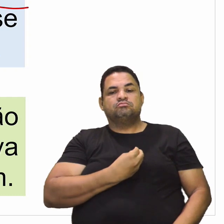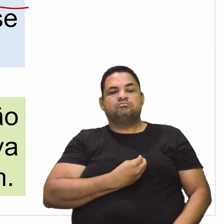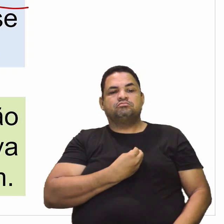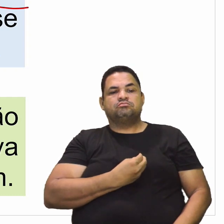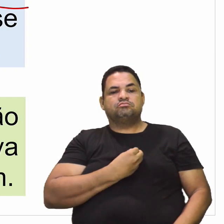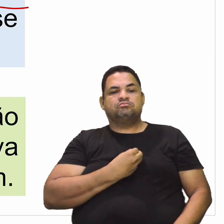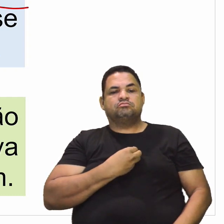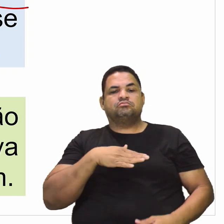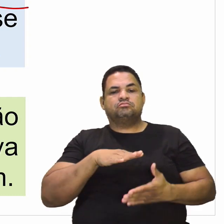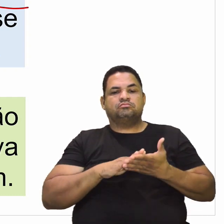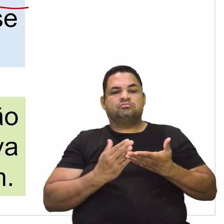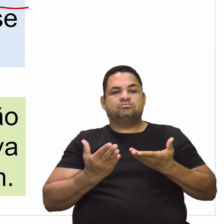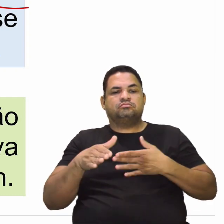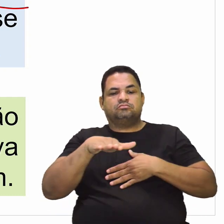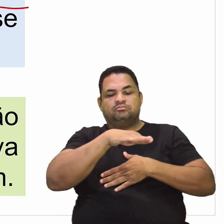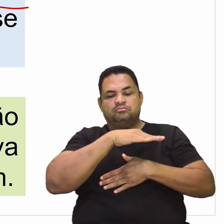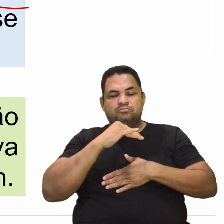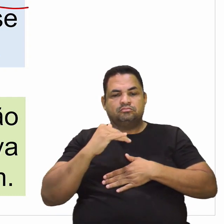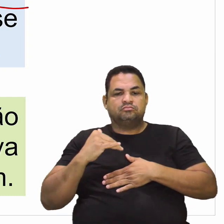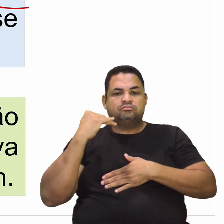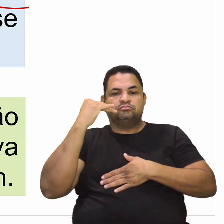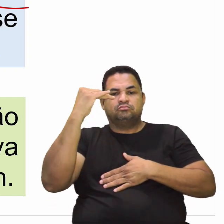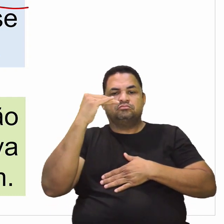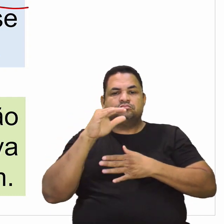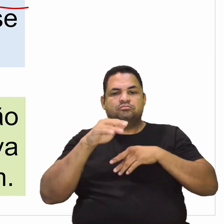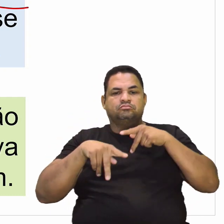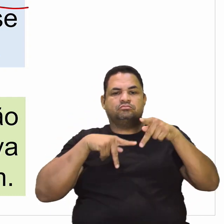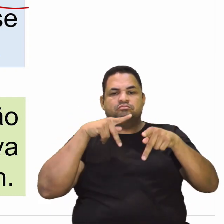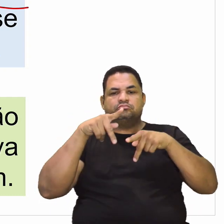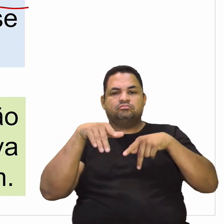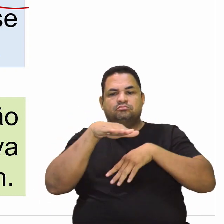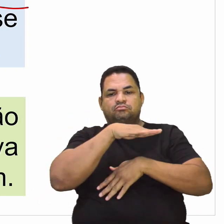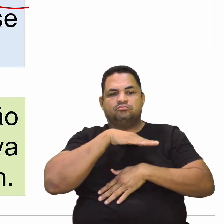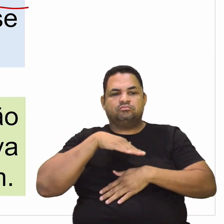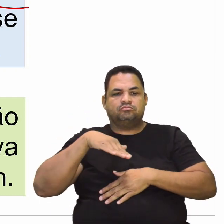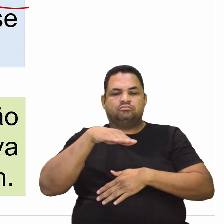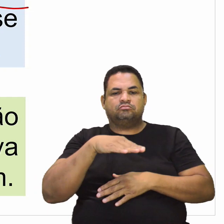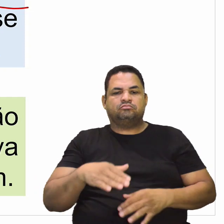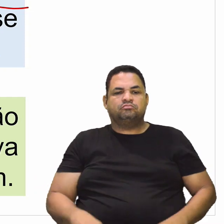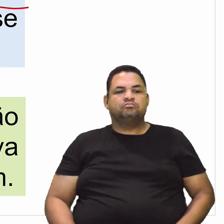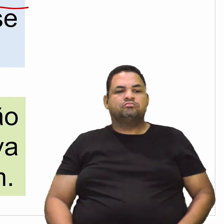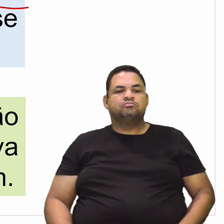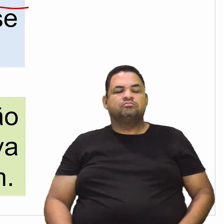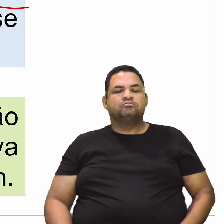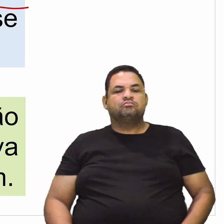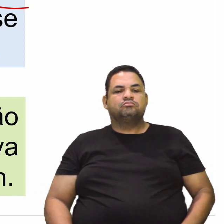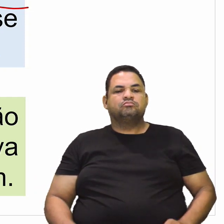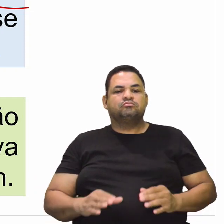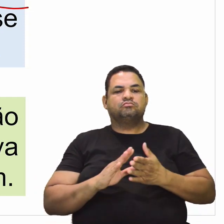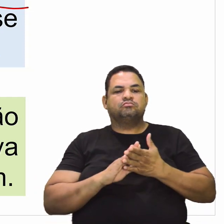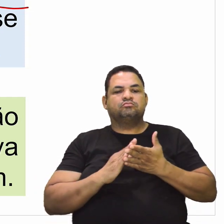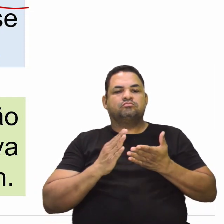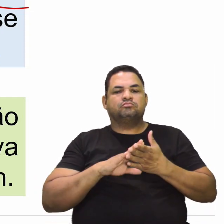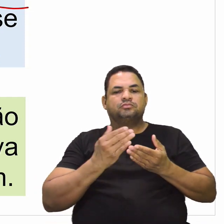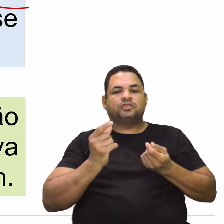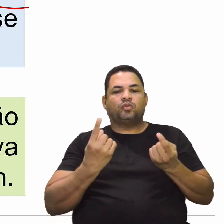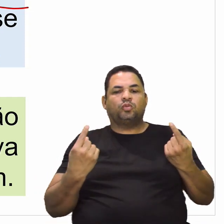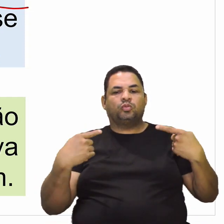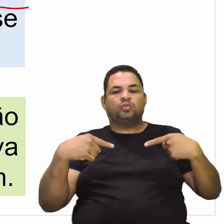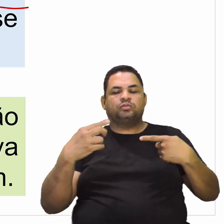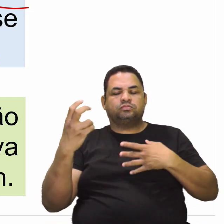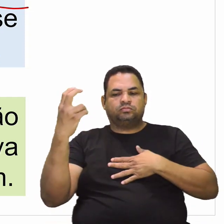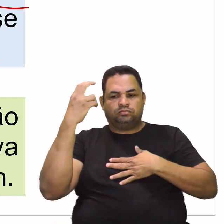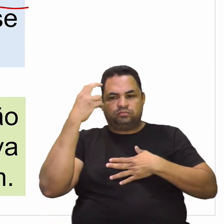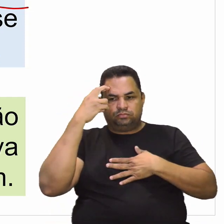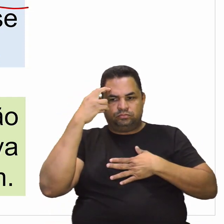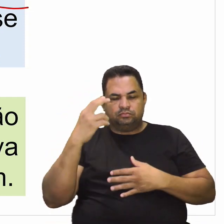que viviam além do domínio da civilização e se mostravam avessos à sua